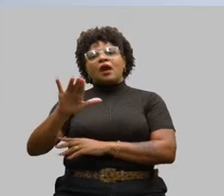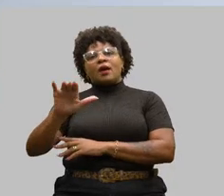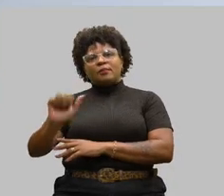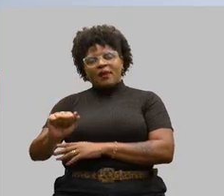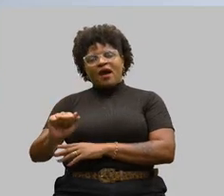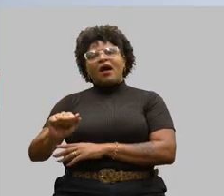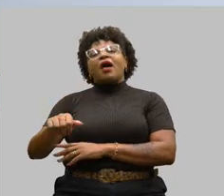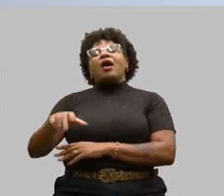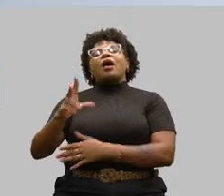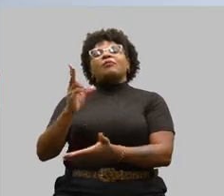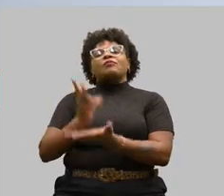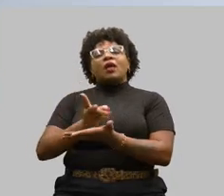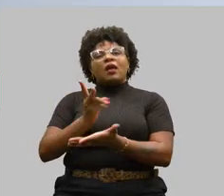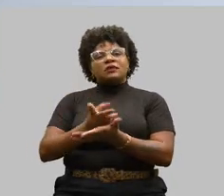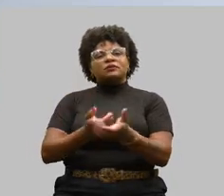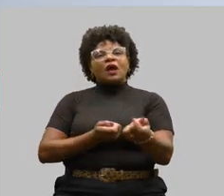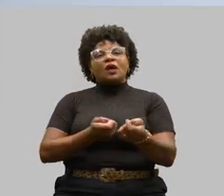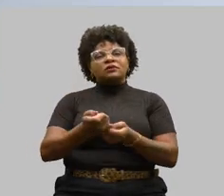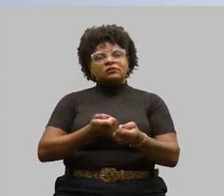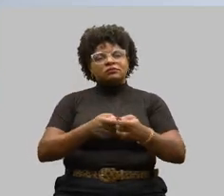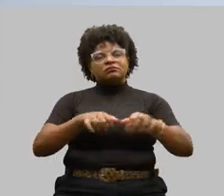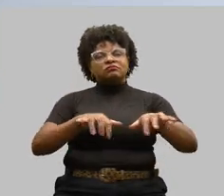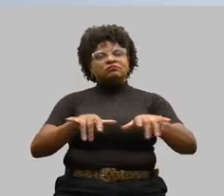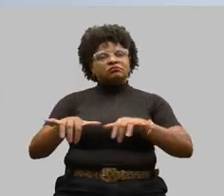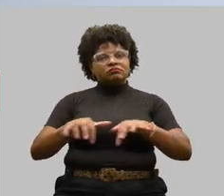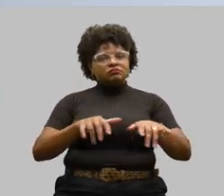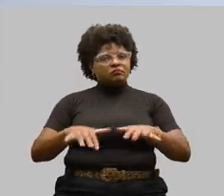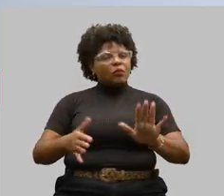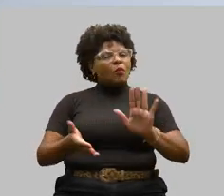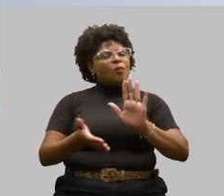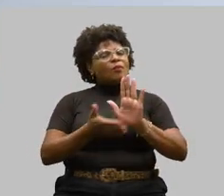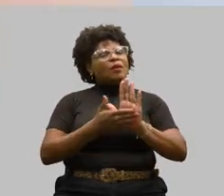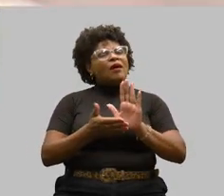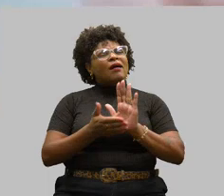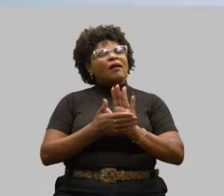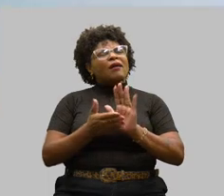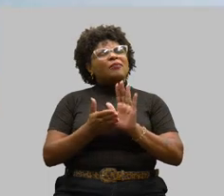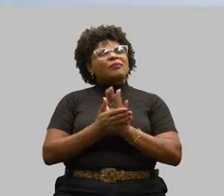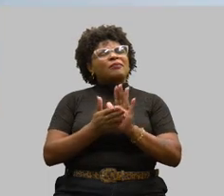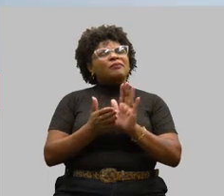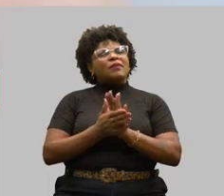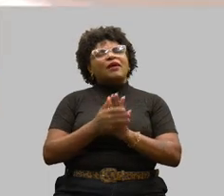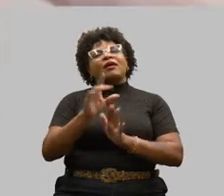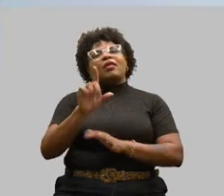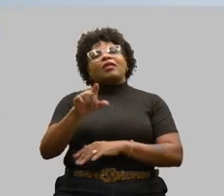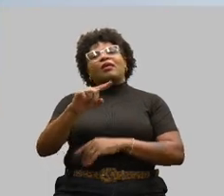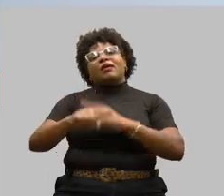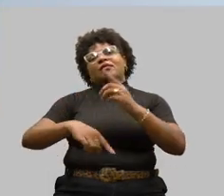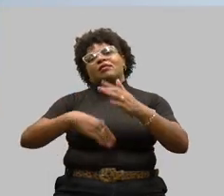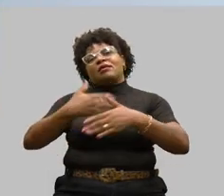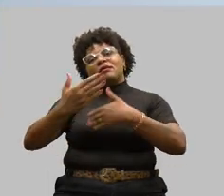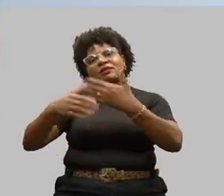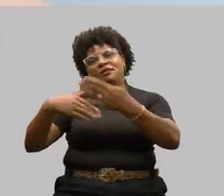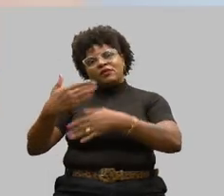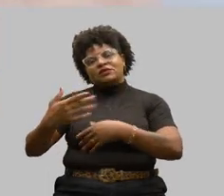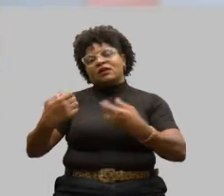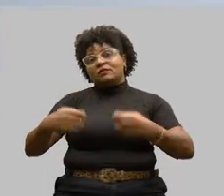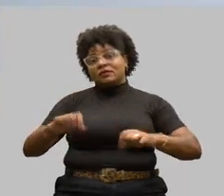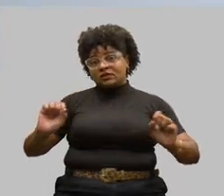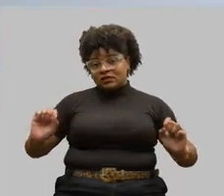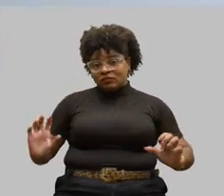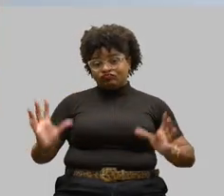está de parabéns fazendo o processo Como disse o Leonardo temos que comer morar a cada passo né